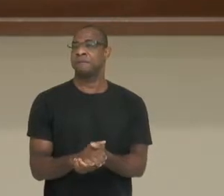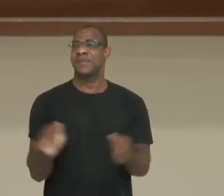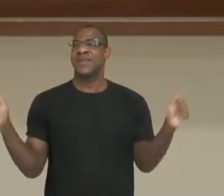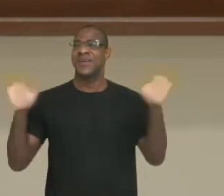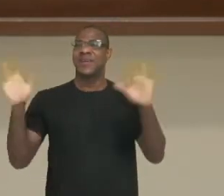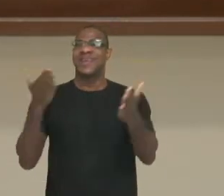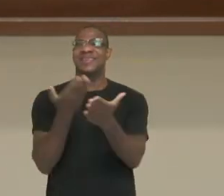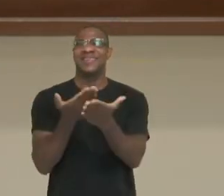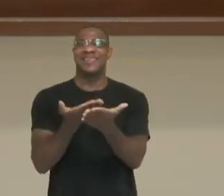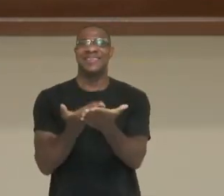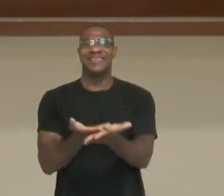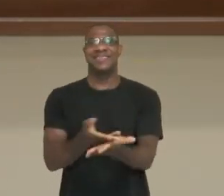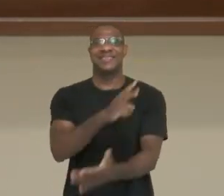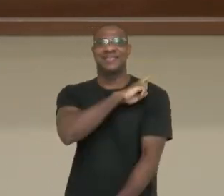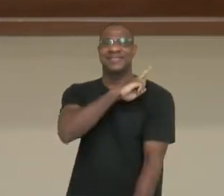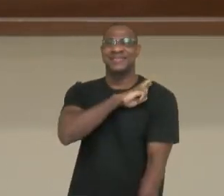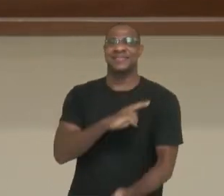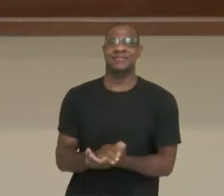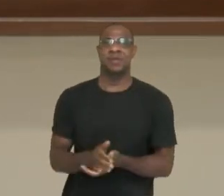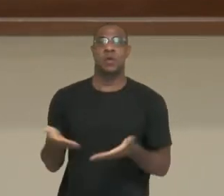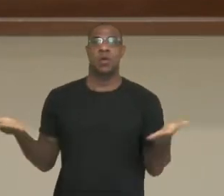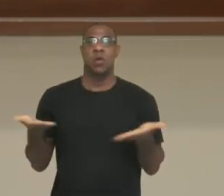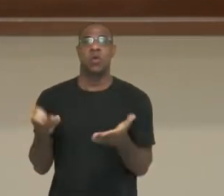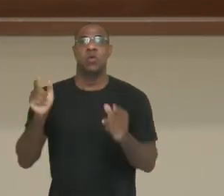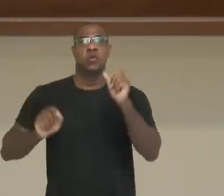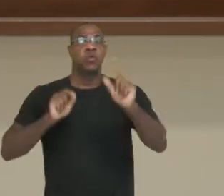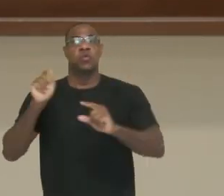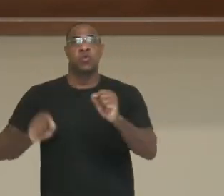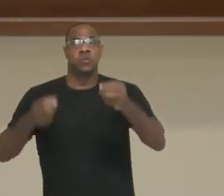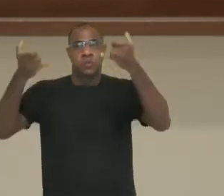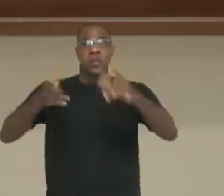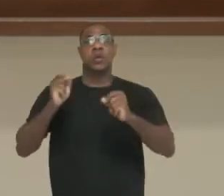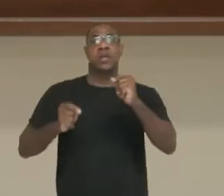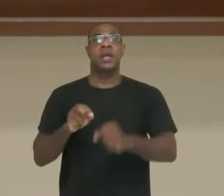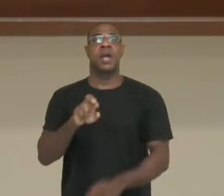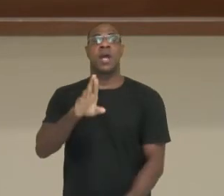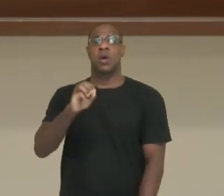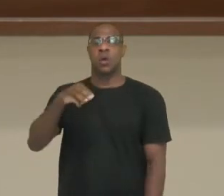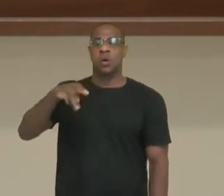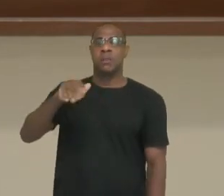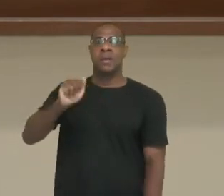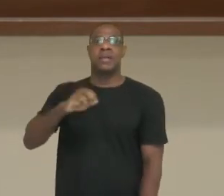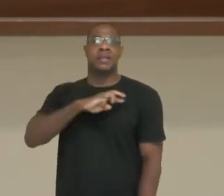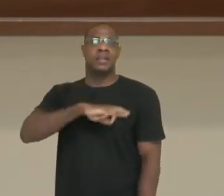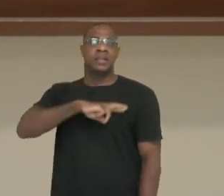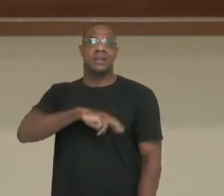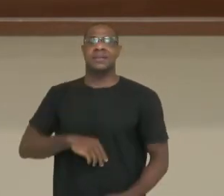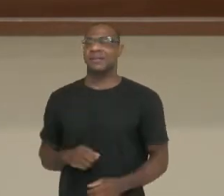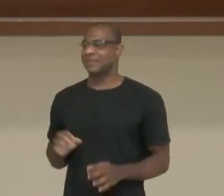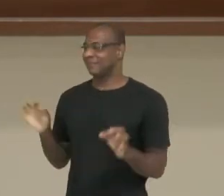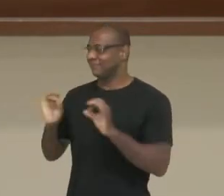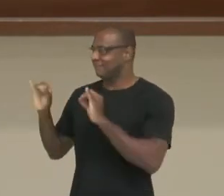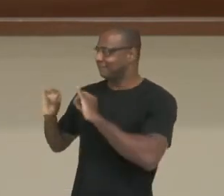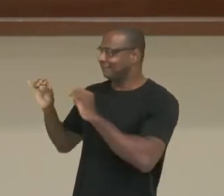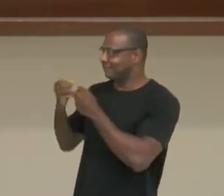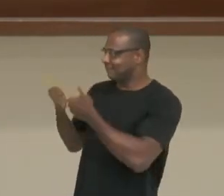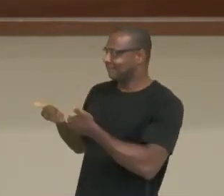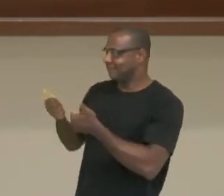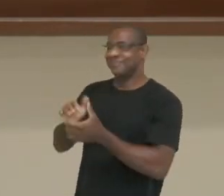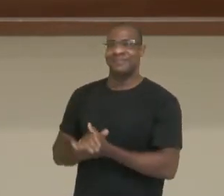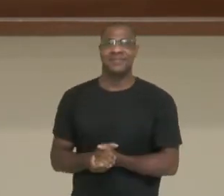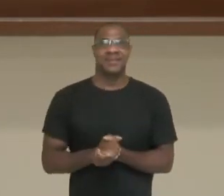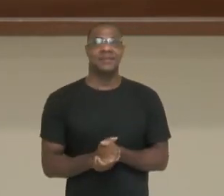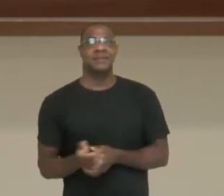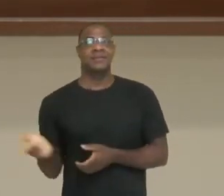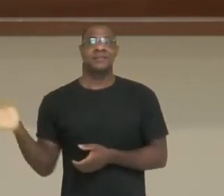Olá, estudantes da segunda série. Nesse vídeo vamos falar sobre romance. Oi, meu querido intérprete, tudo bem? Firminho? Bora